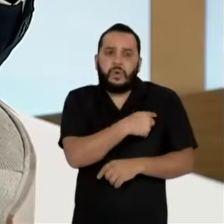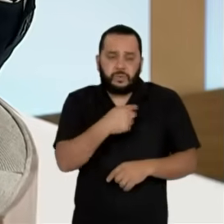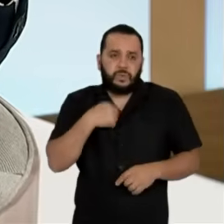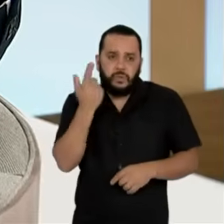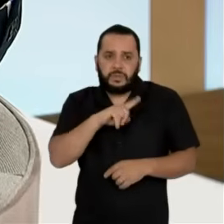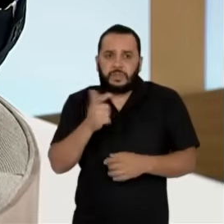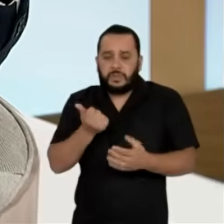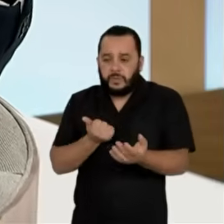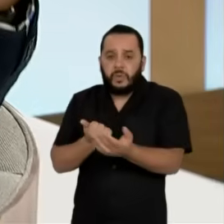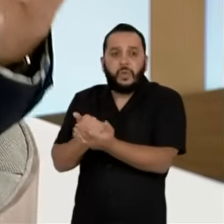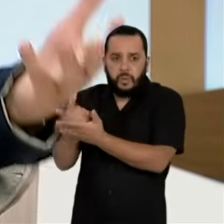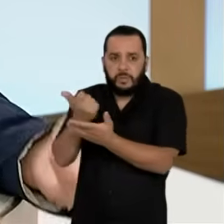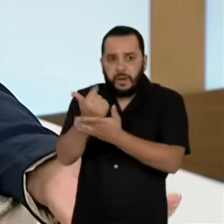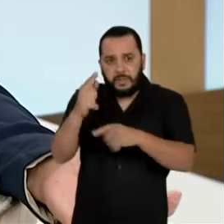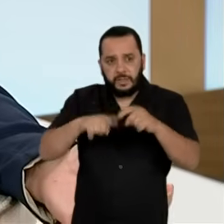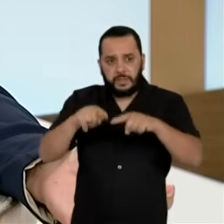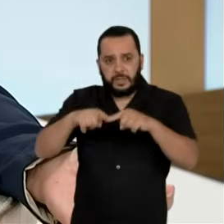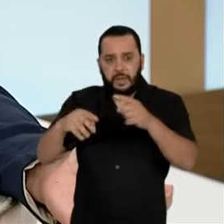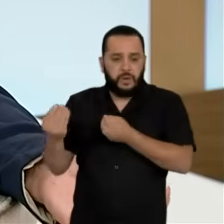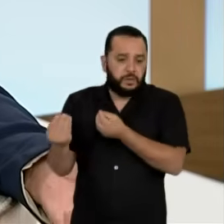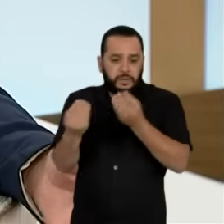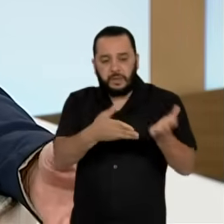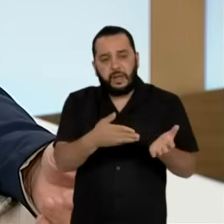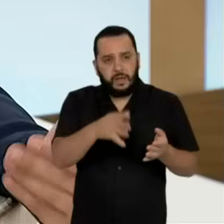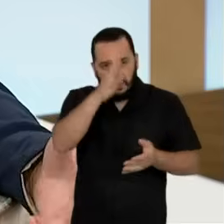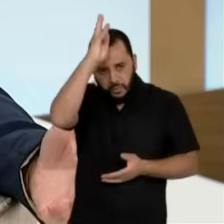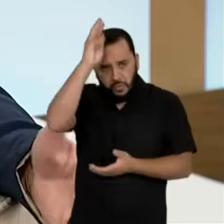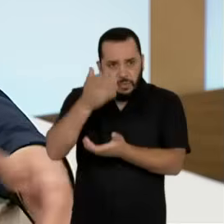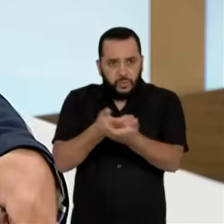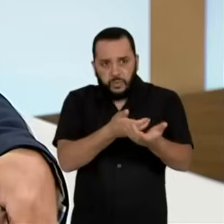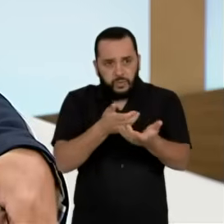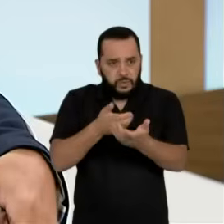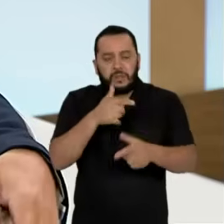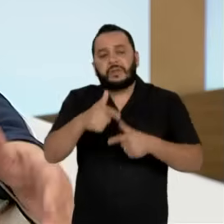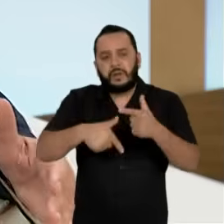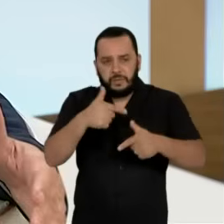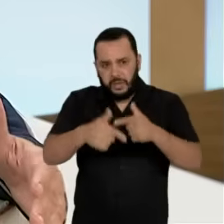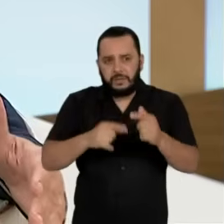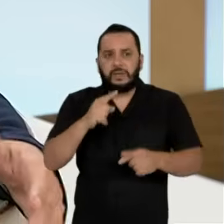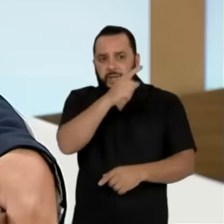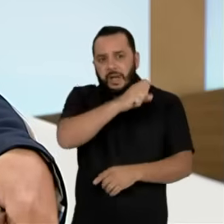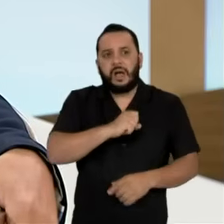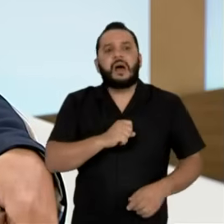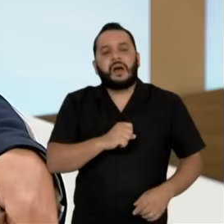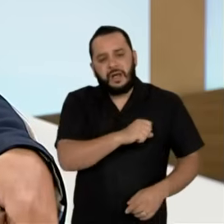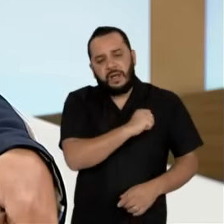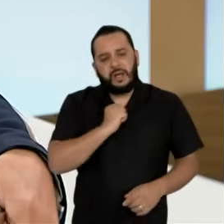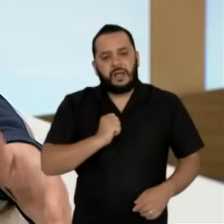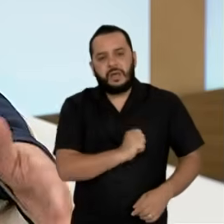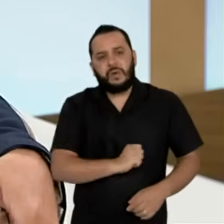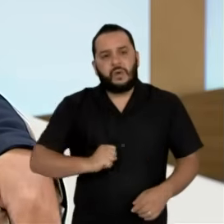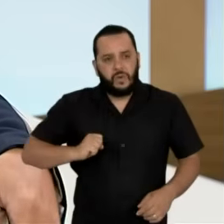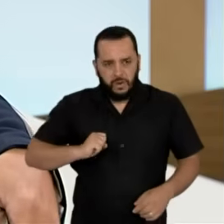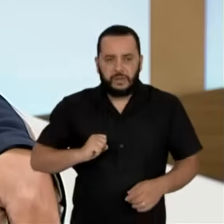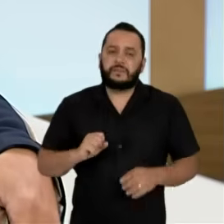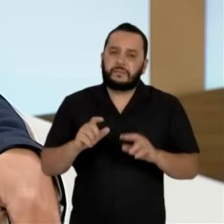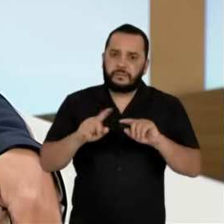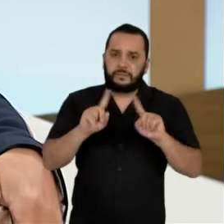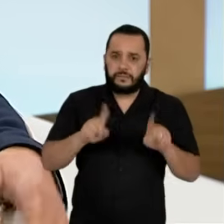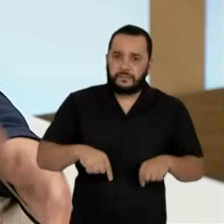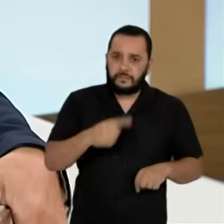seriam doados para os bombeiros, né? Porque eles trabalham lá, são heróis, viu? São pessoas muito heróicas. Eu acho que os funcionários